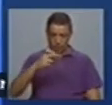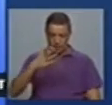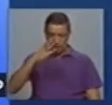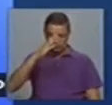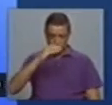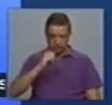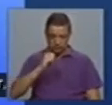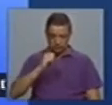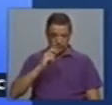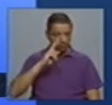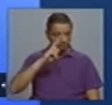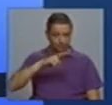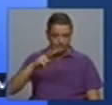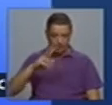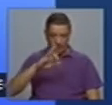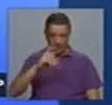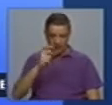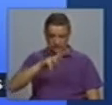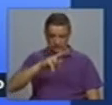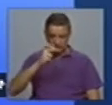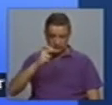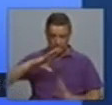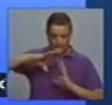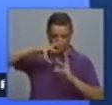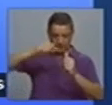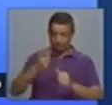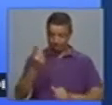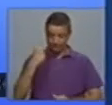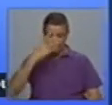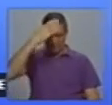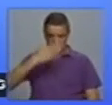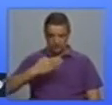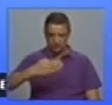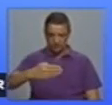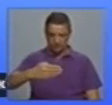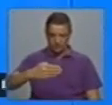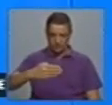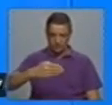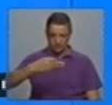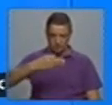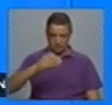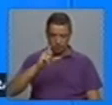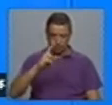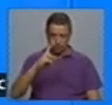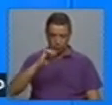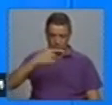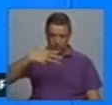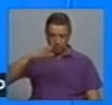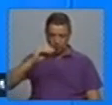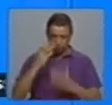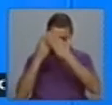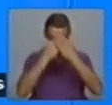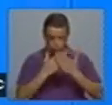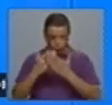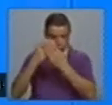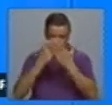um curioso exoplaneta. É verdade, nós na semana passada terminámos em Plutão, olha, agora regressamos a Plutão, continuam a aparecer estudos